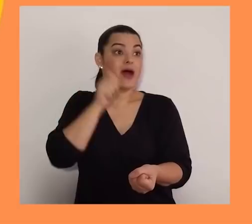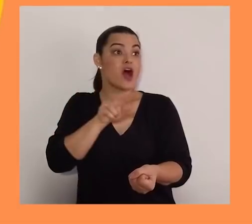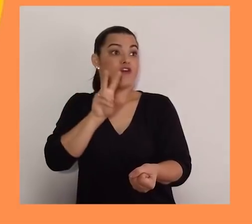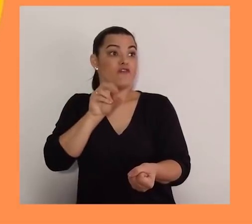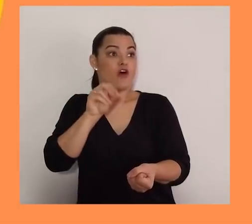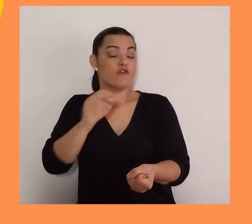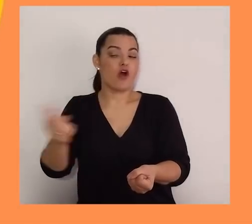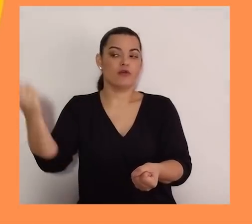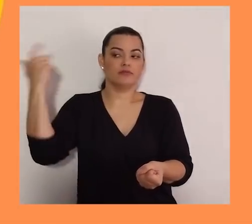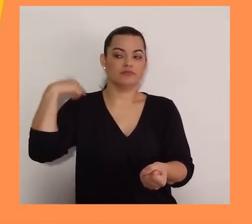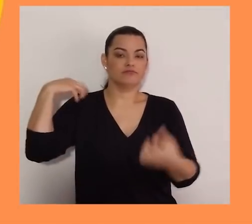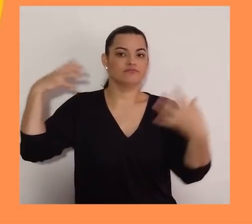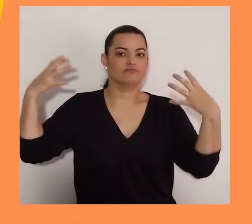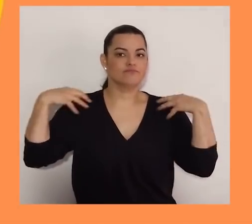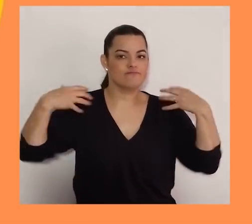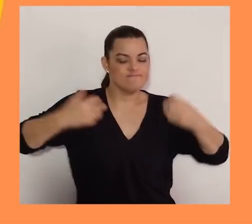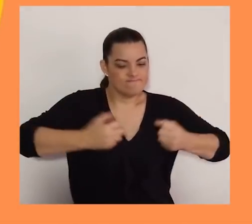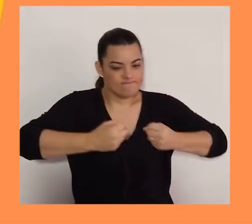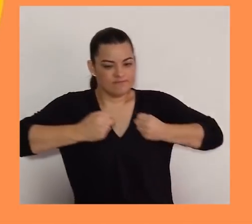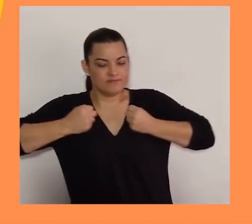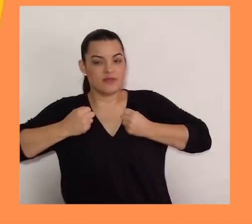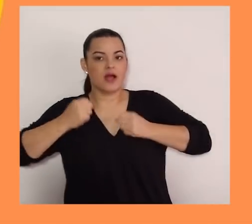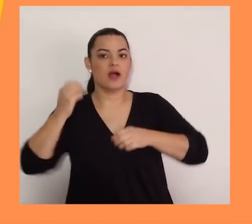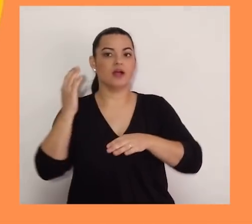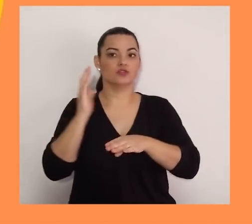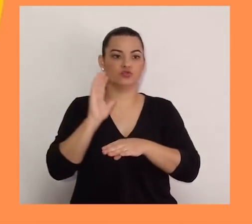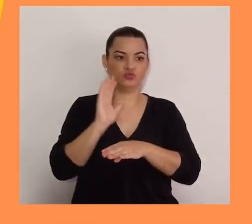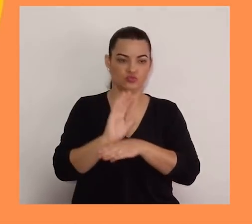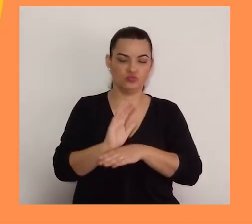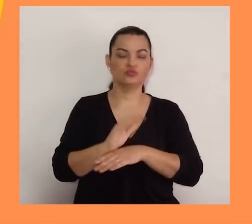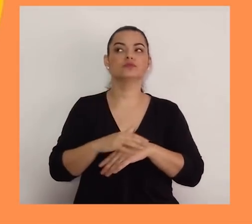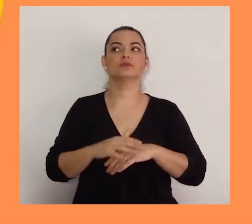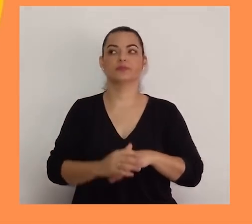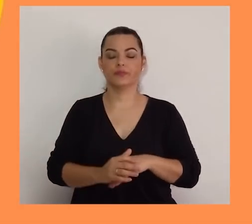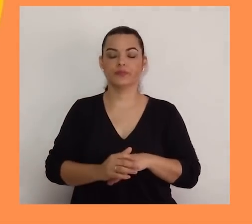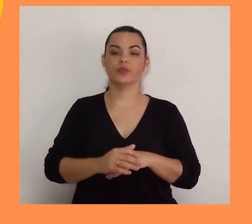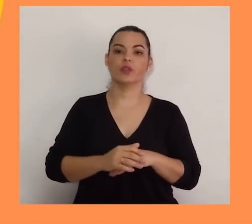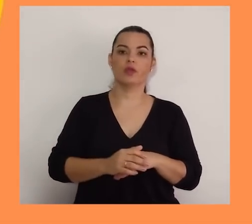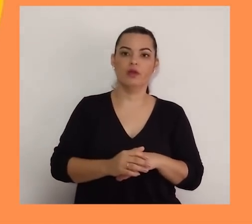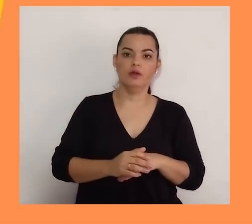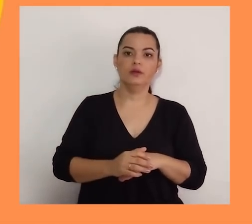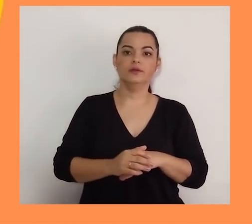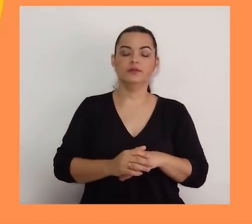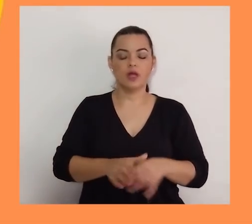Então o vovô chamou a vovó para ajudar a puxar o rabanete.